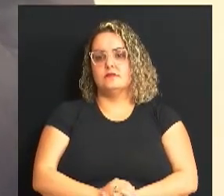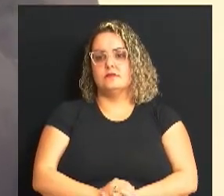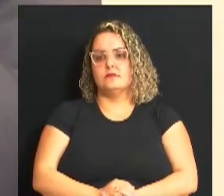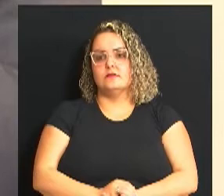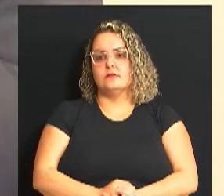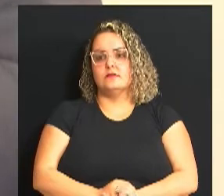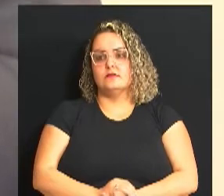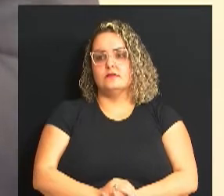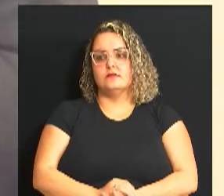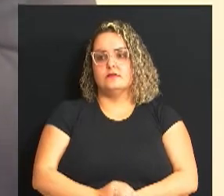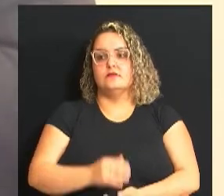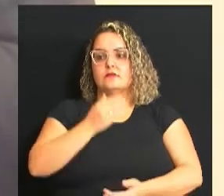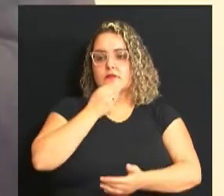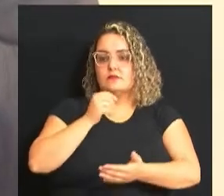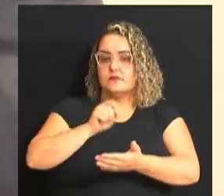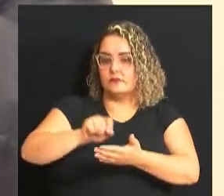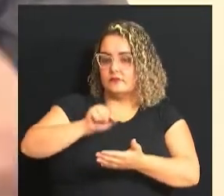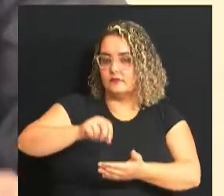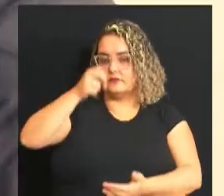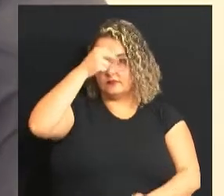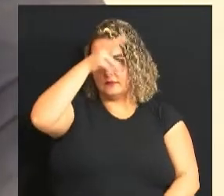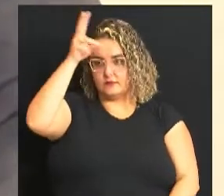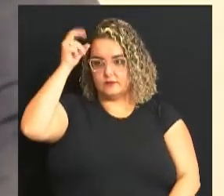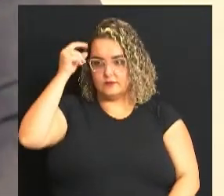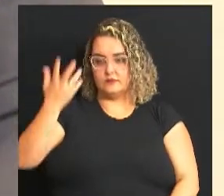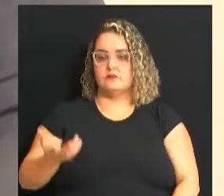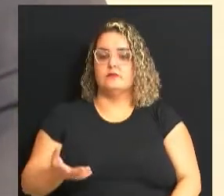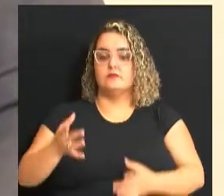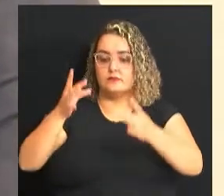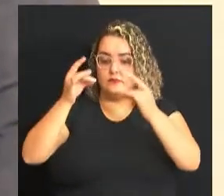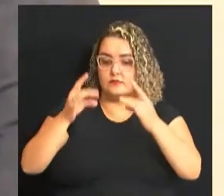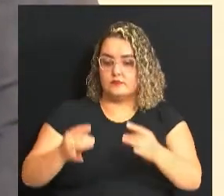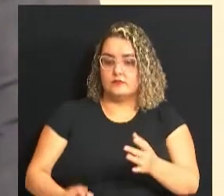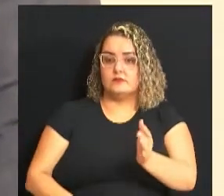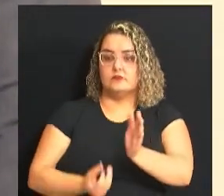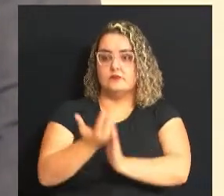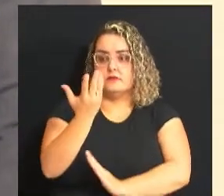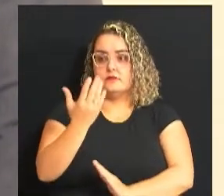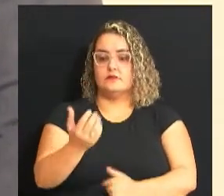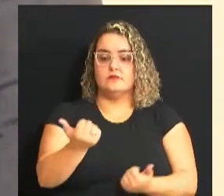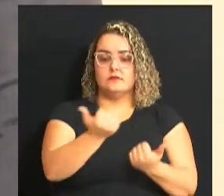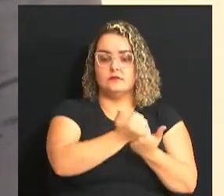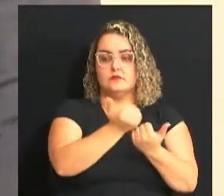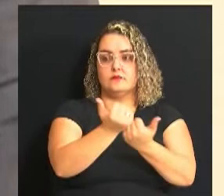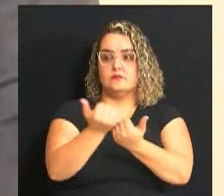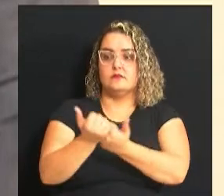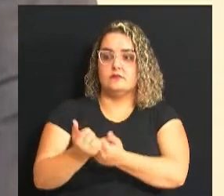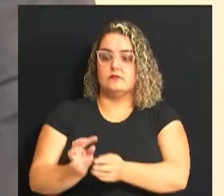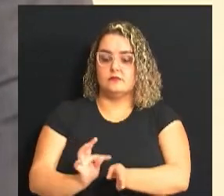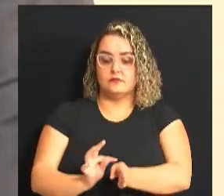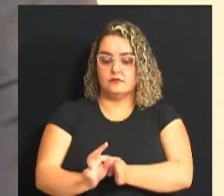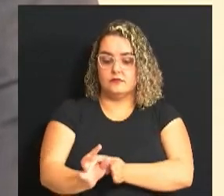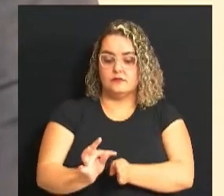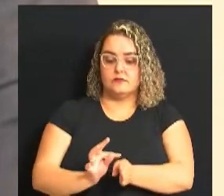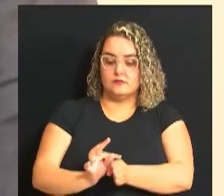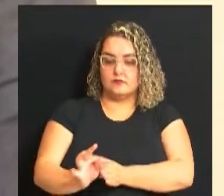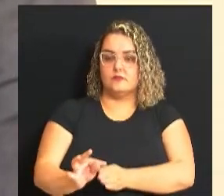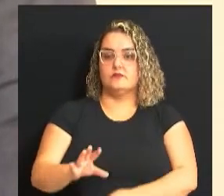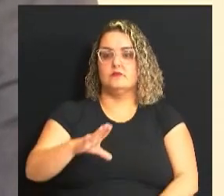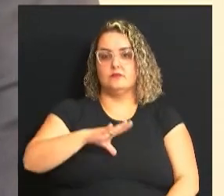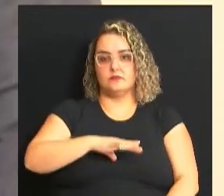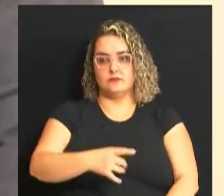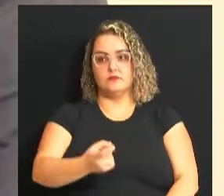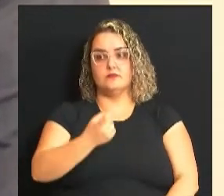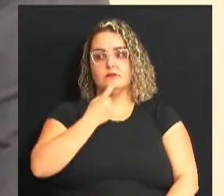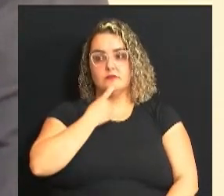236-953, de autoria do prefeito municipal, que dispõe sobre a criação de cargos de conselheiro tutelar no município de